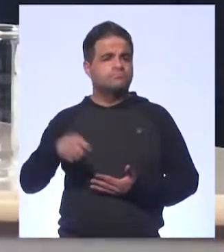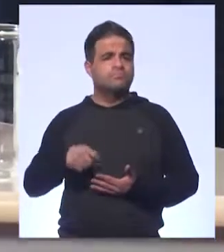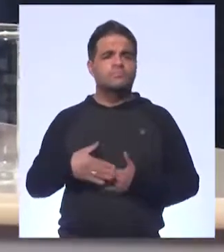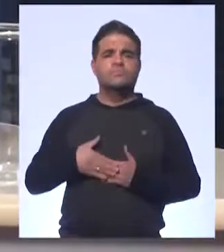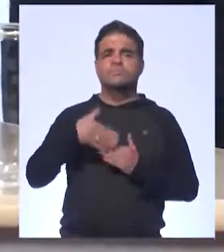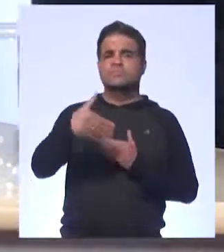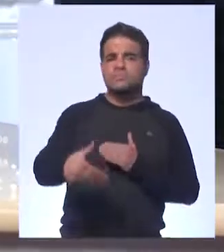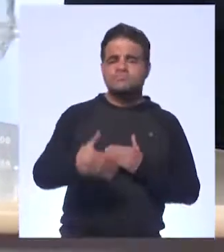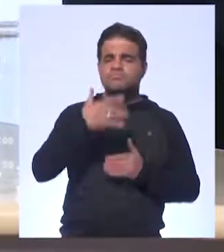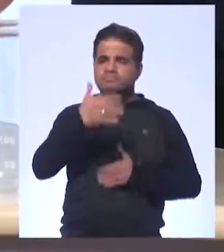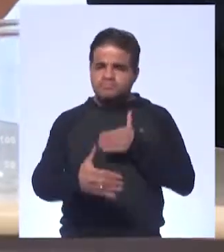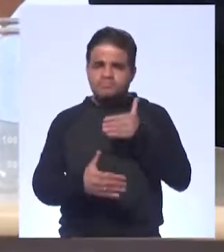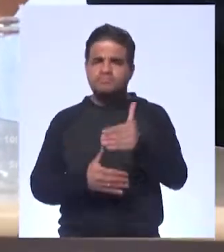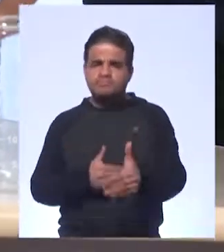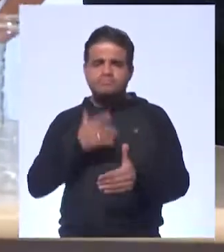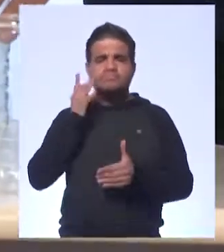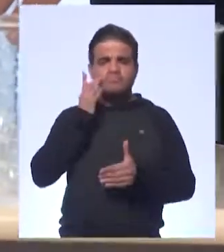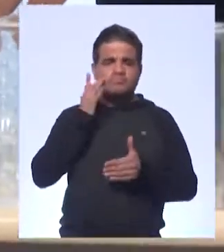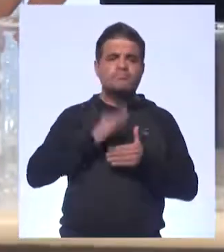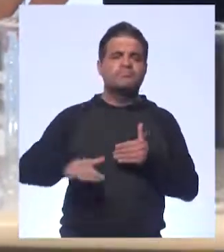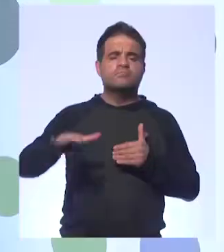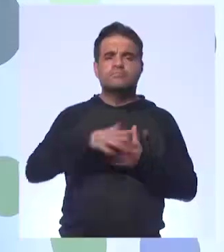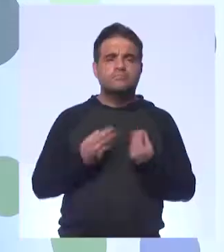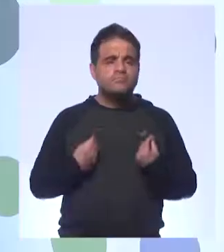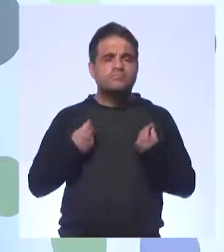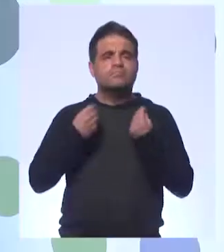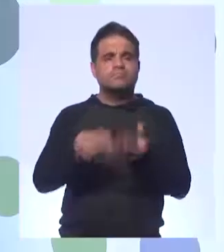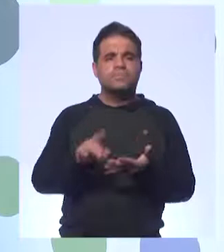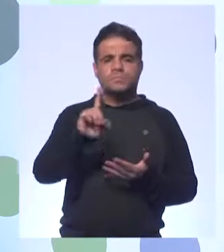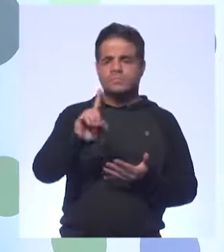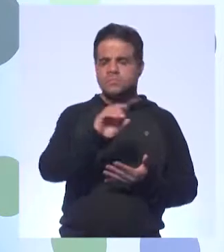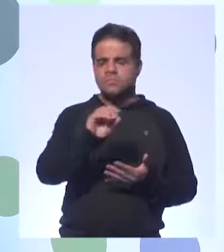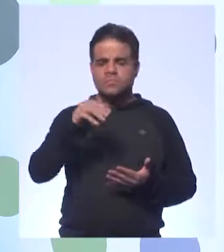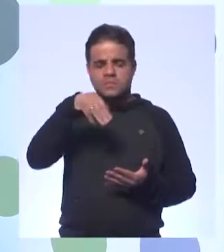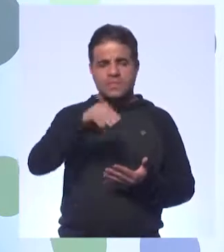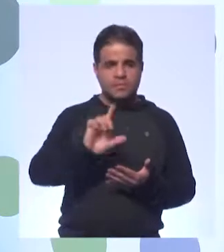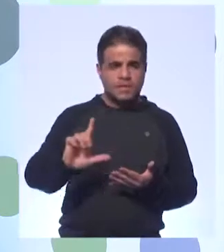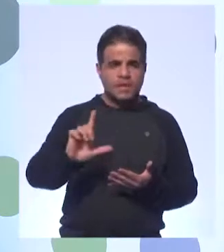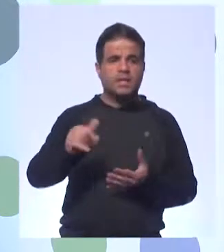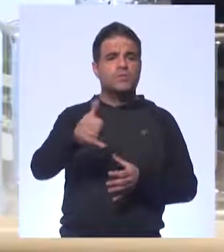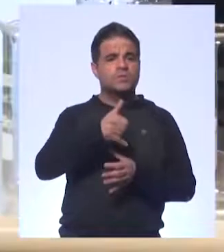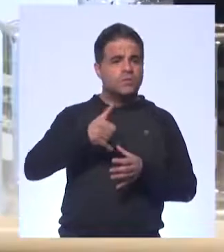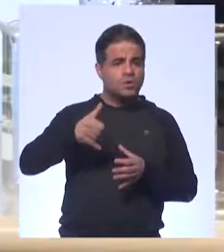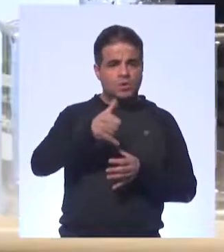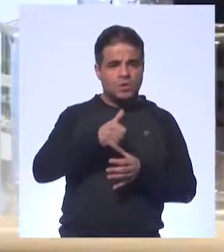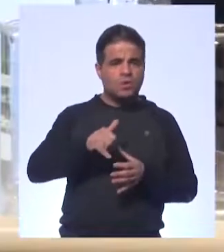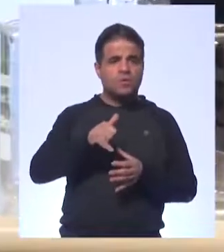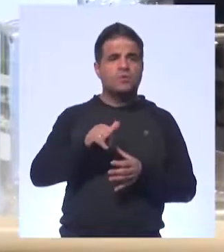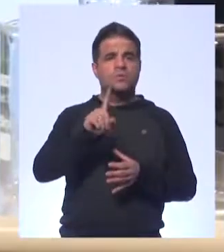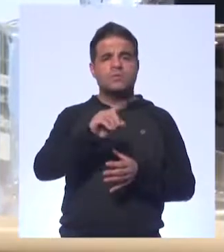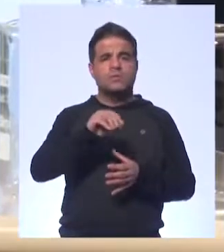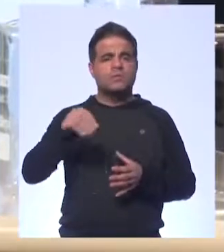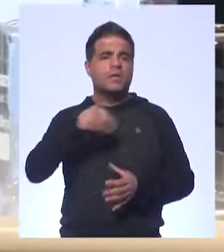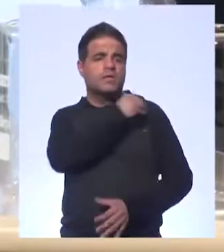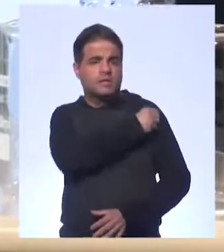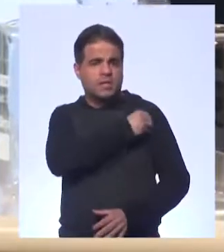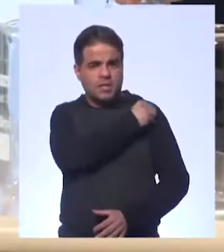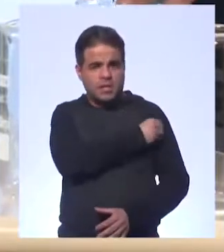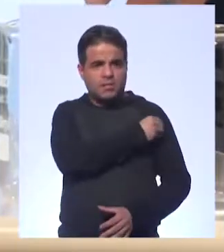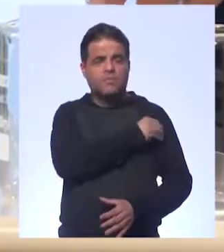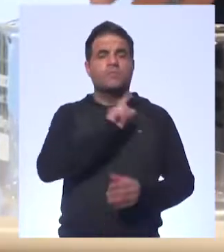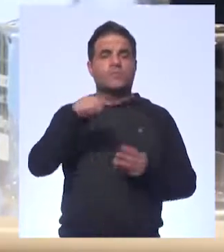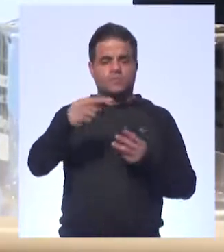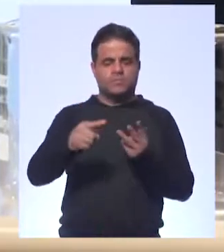irem amadurecendo a ideia. A gente, então, colocou 100 ml de óleo, 100 ml de álcool e 100 ml